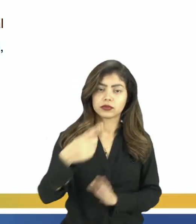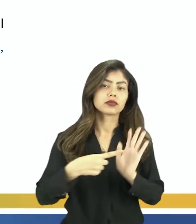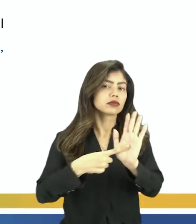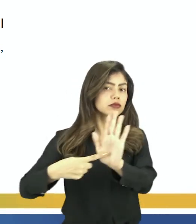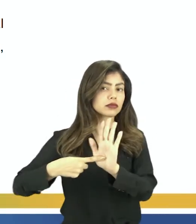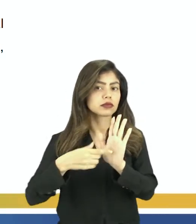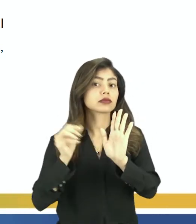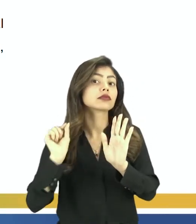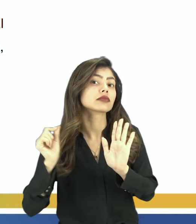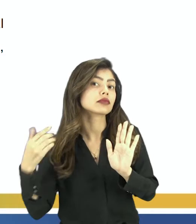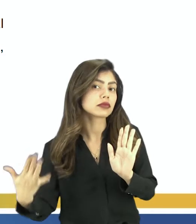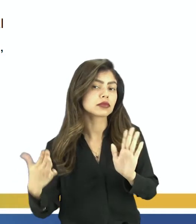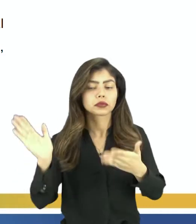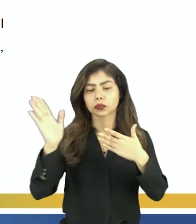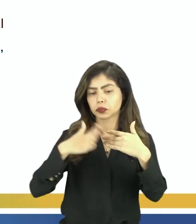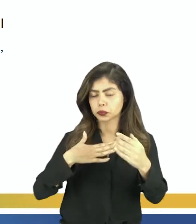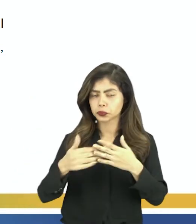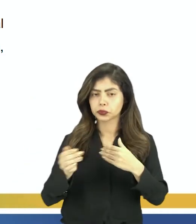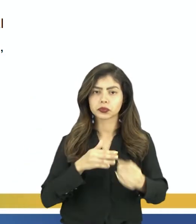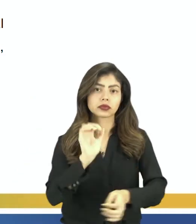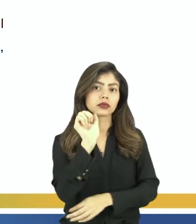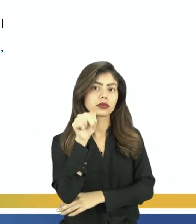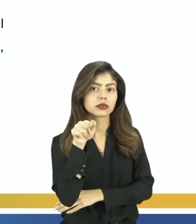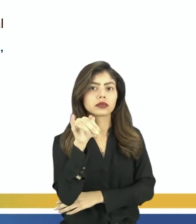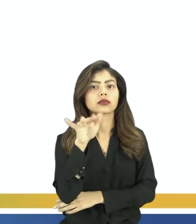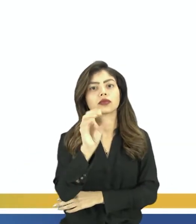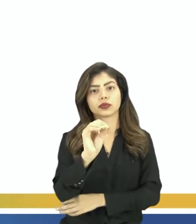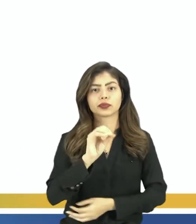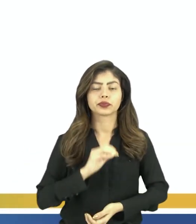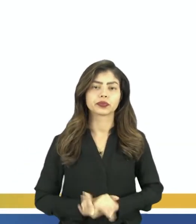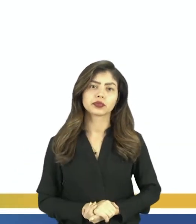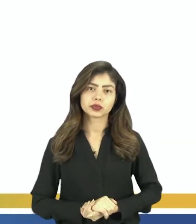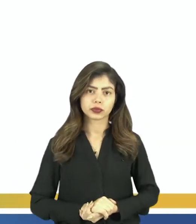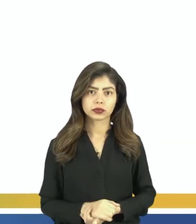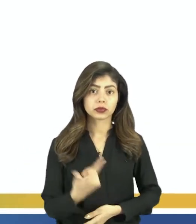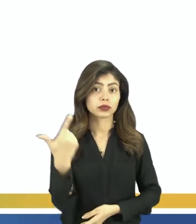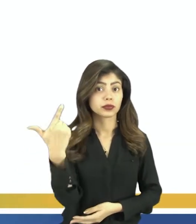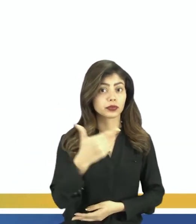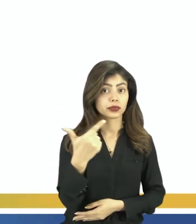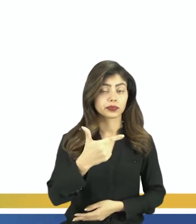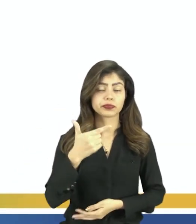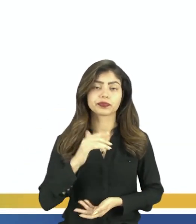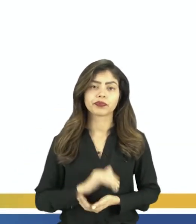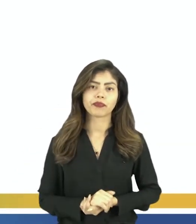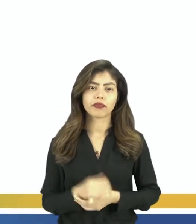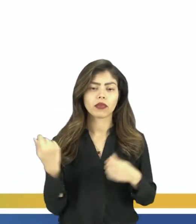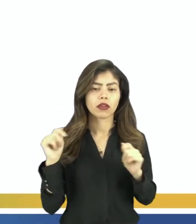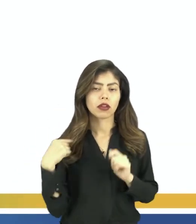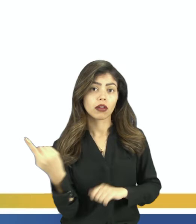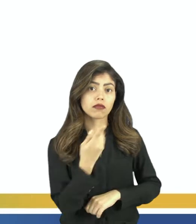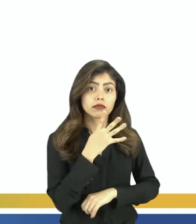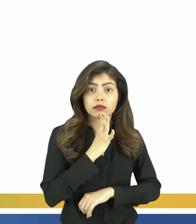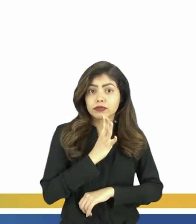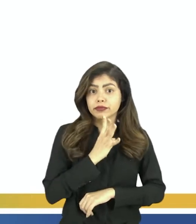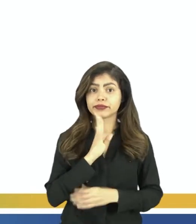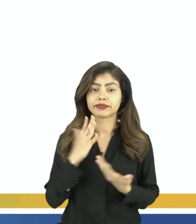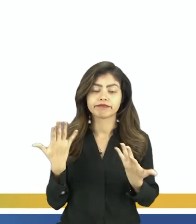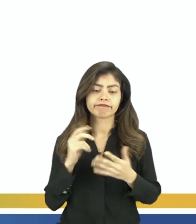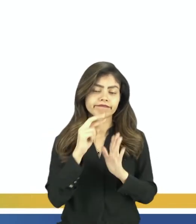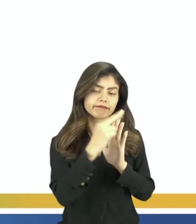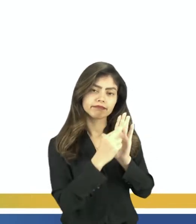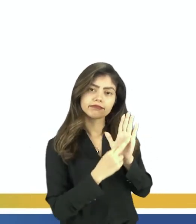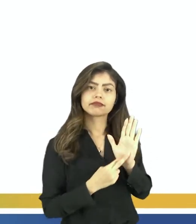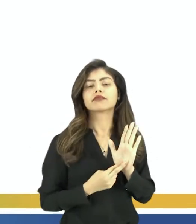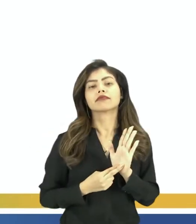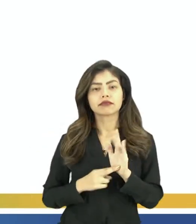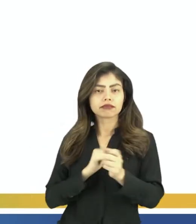vai representar qualquer ânion. Segundo aspectos, precisamos conhecer a regra de nomenclatura